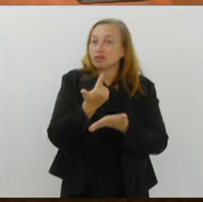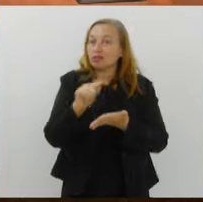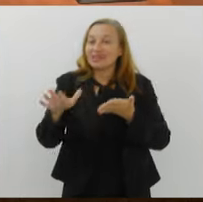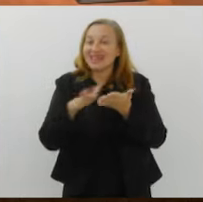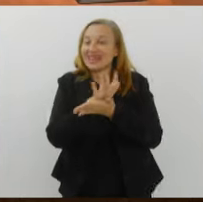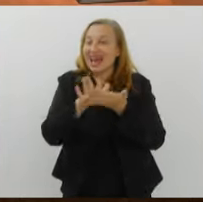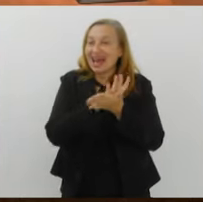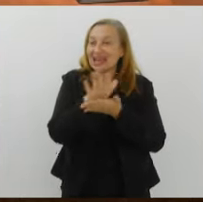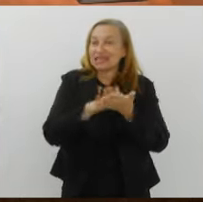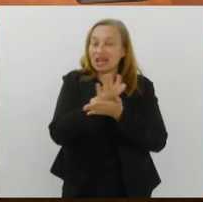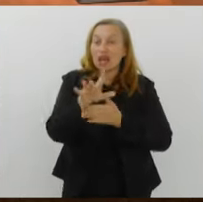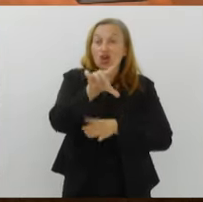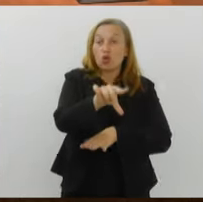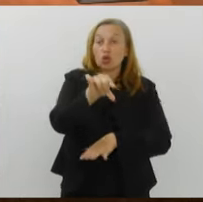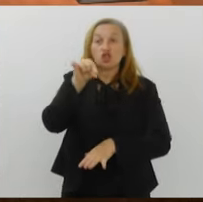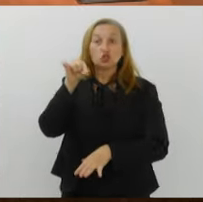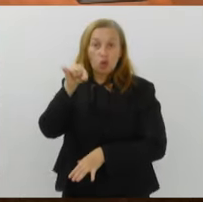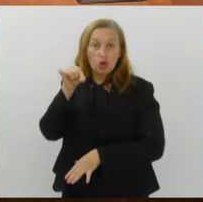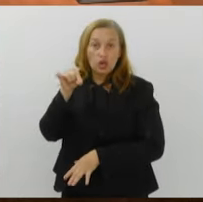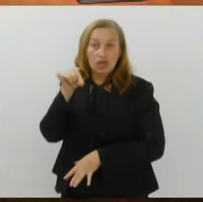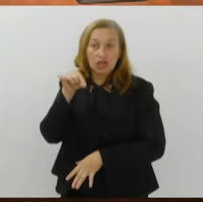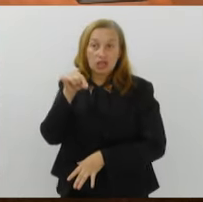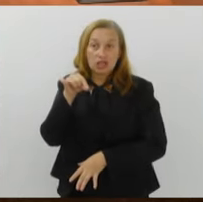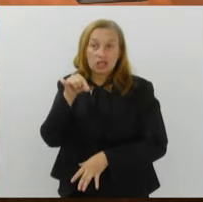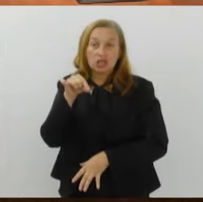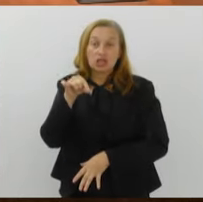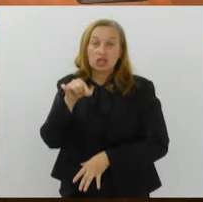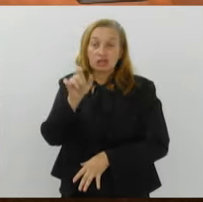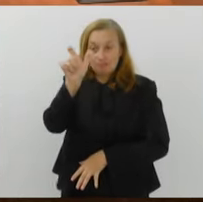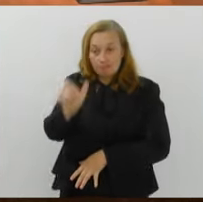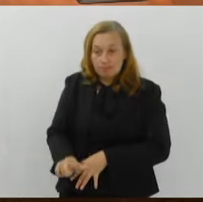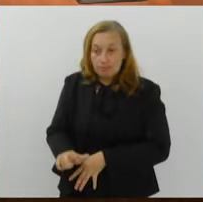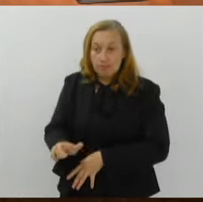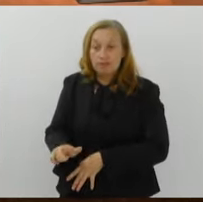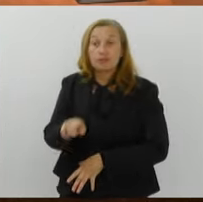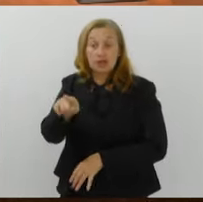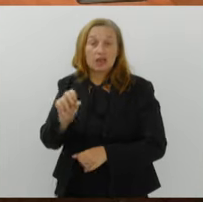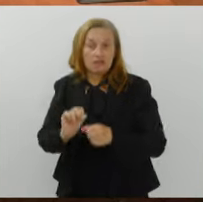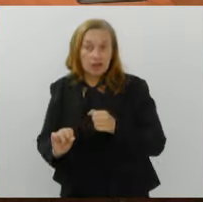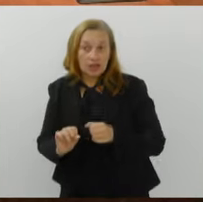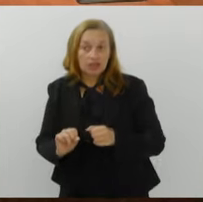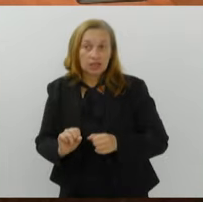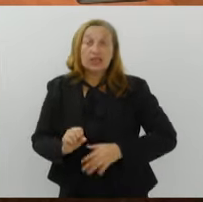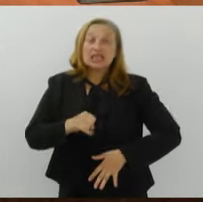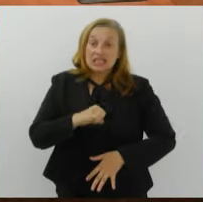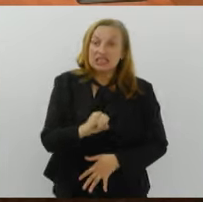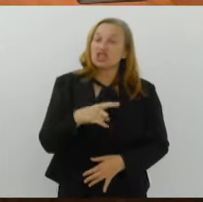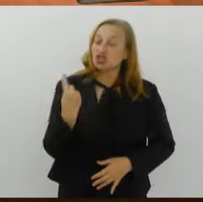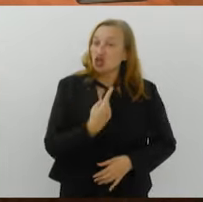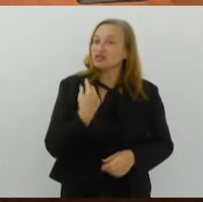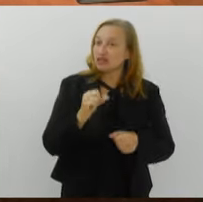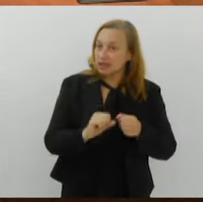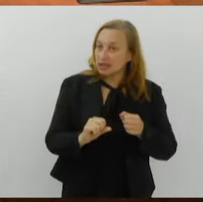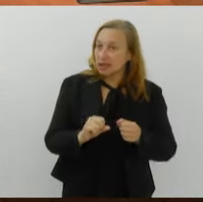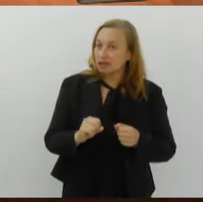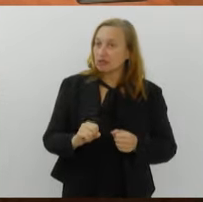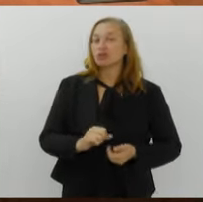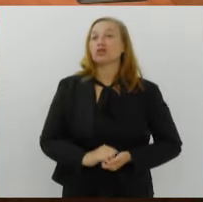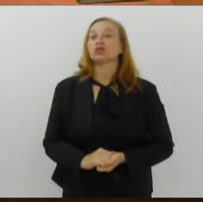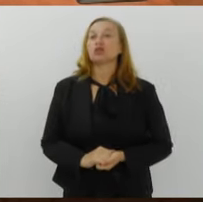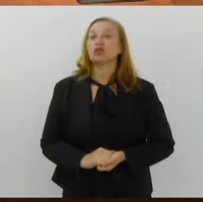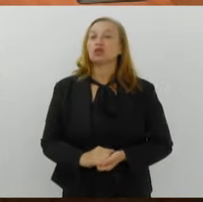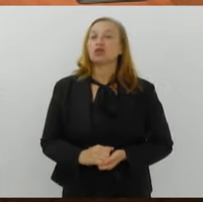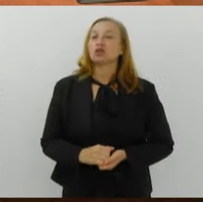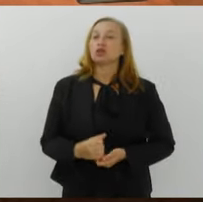com a escolha terrível que ele fez, senhora presidente. Se fizermos isso e aumentarmos as